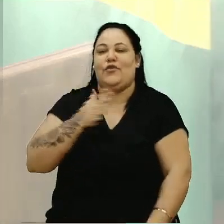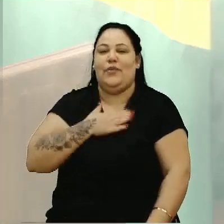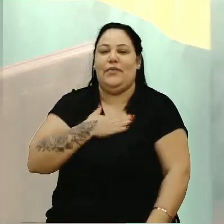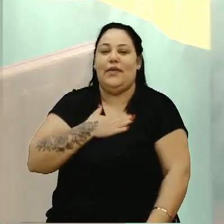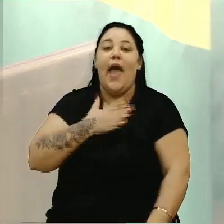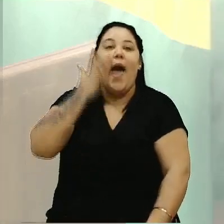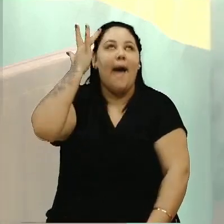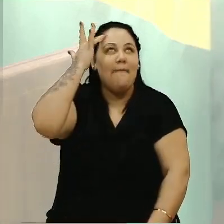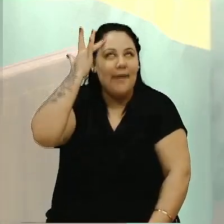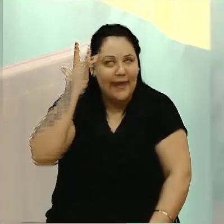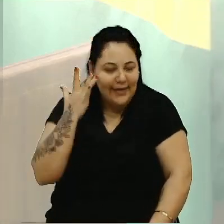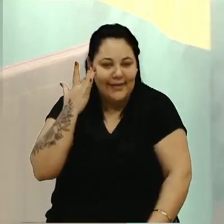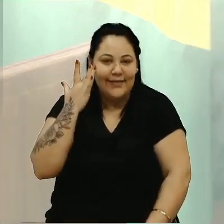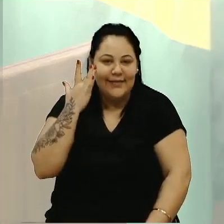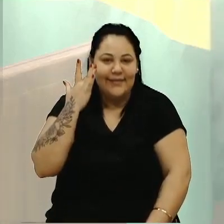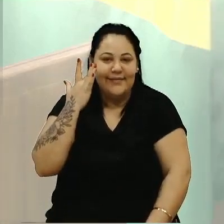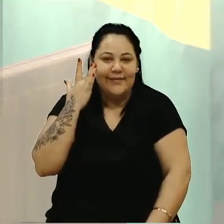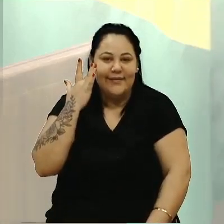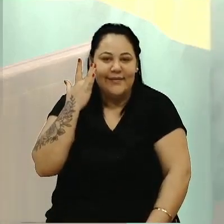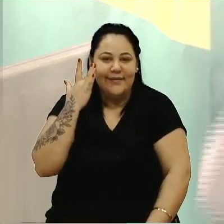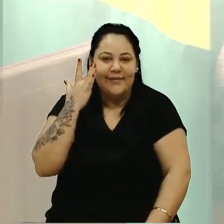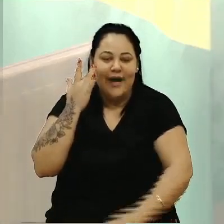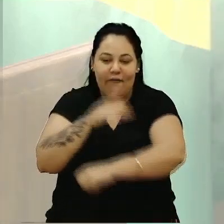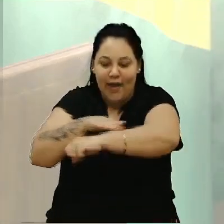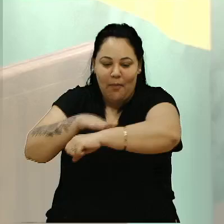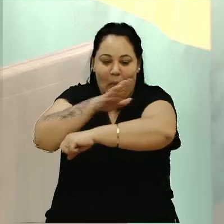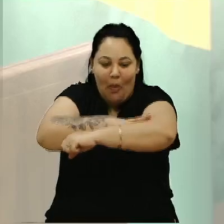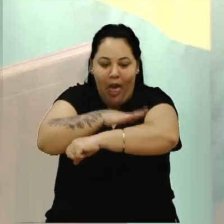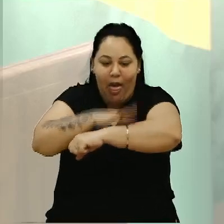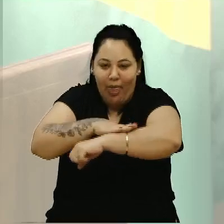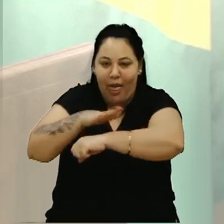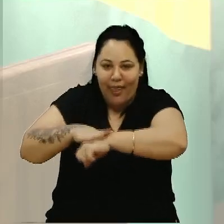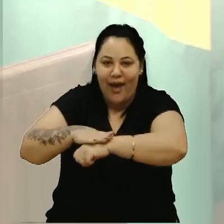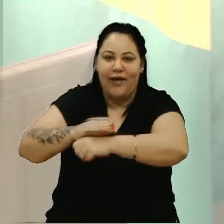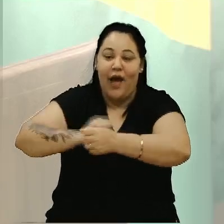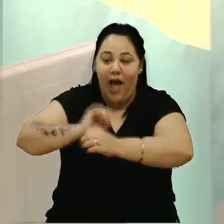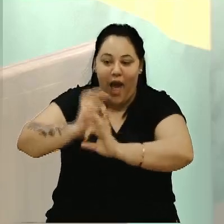amanhã vamos tapar os buracos. A